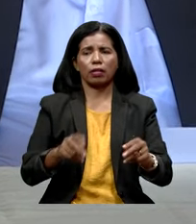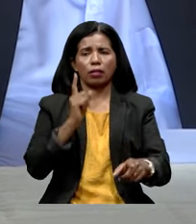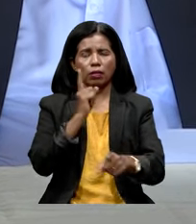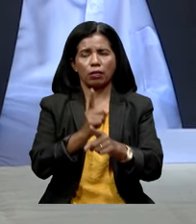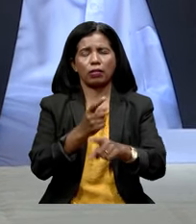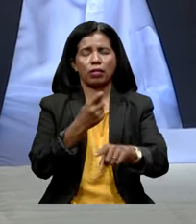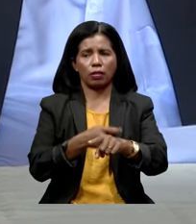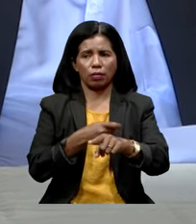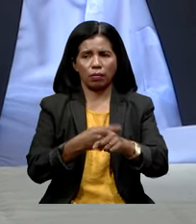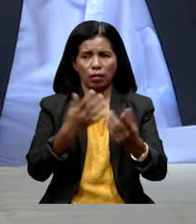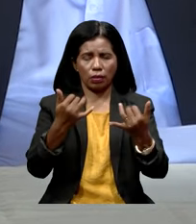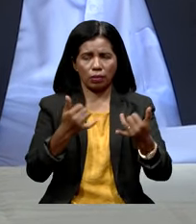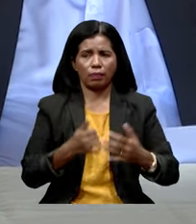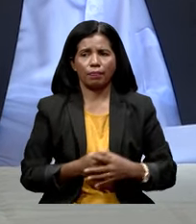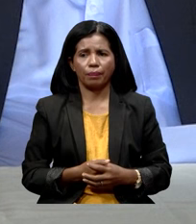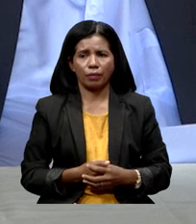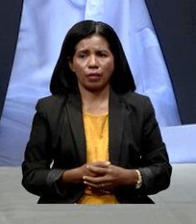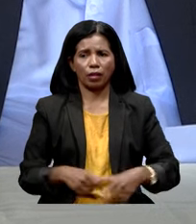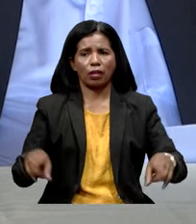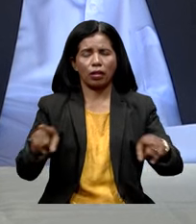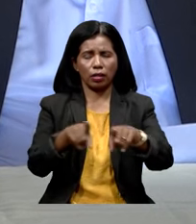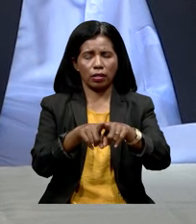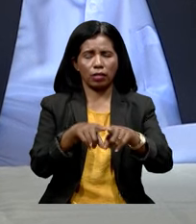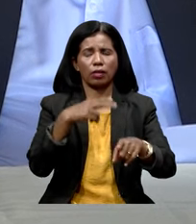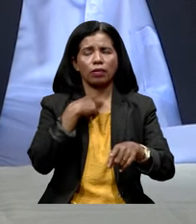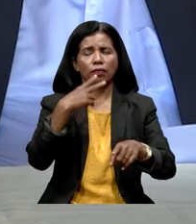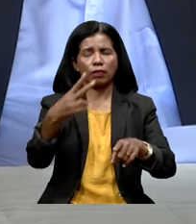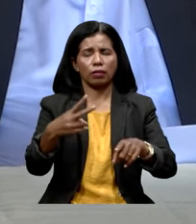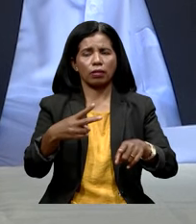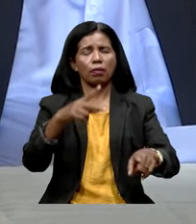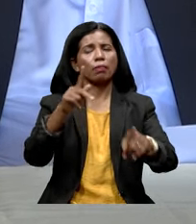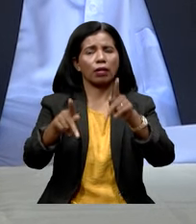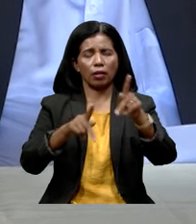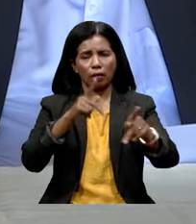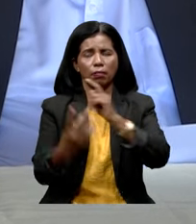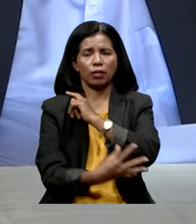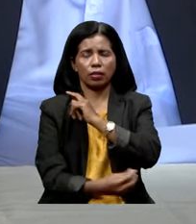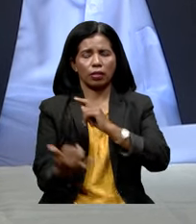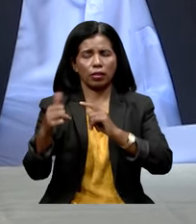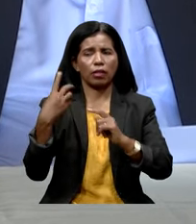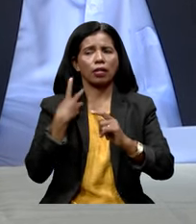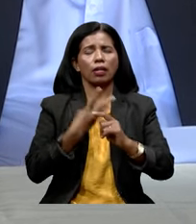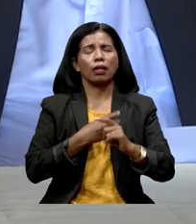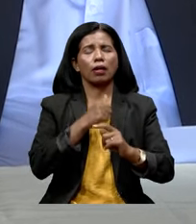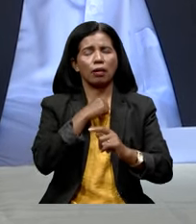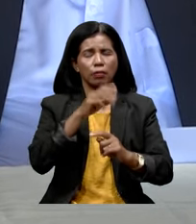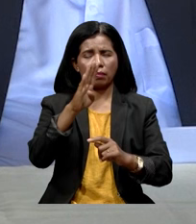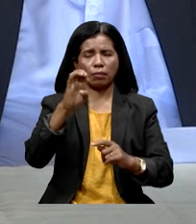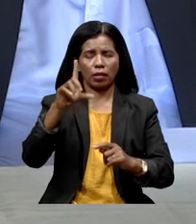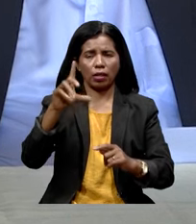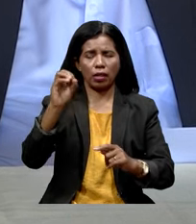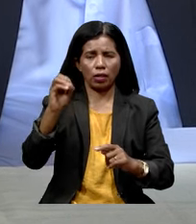a tempo e dané. No dar lian, balian lá e xira, amo belo, mai lori